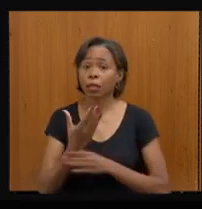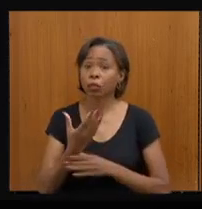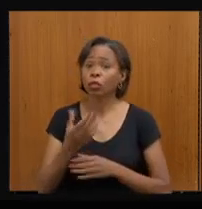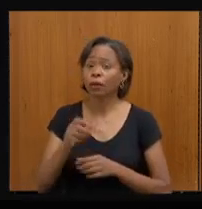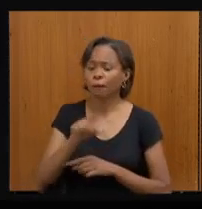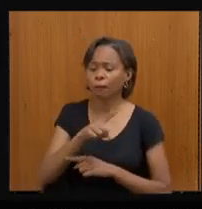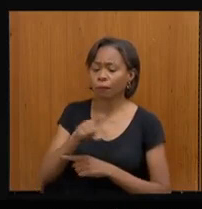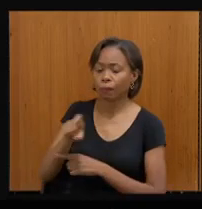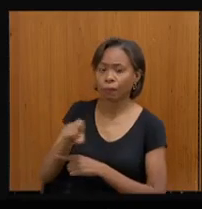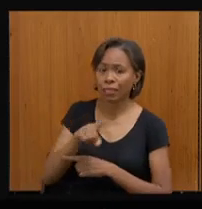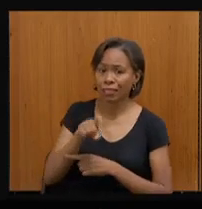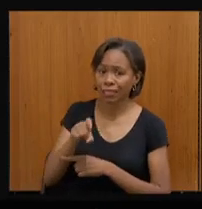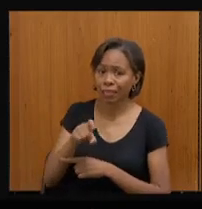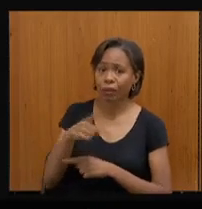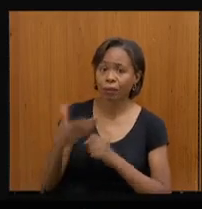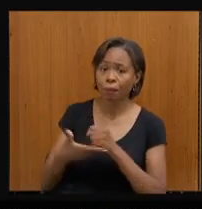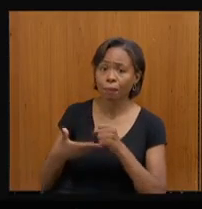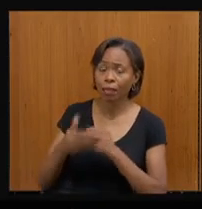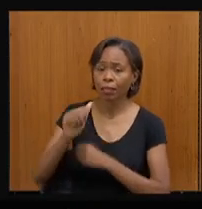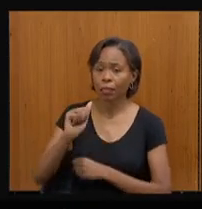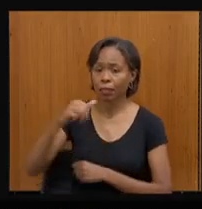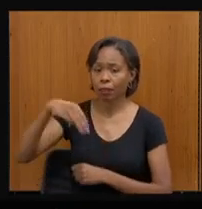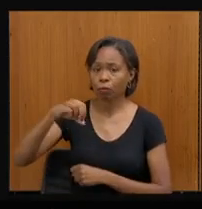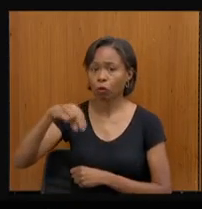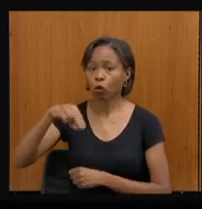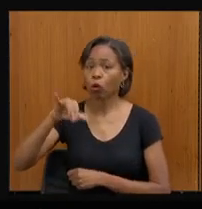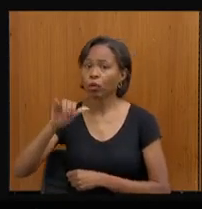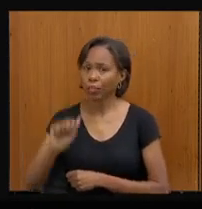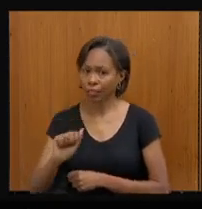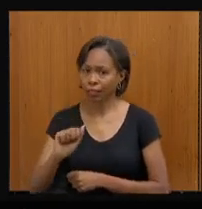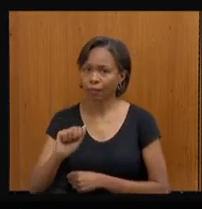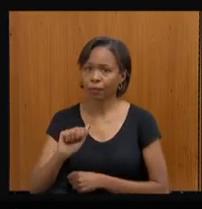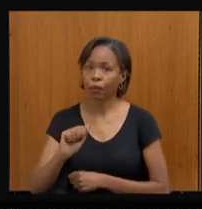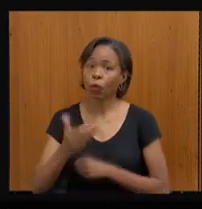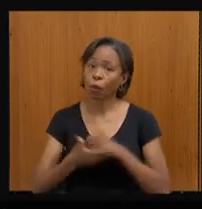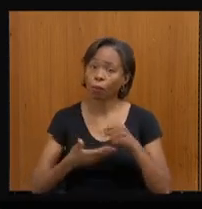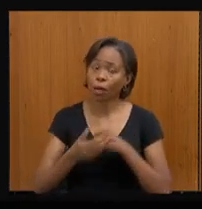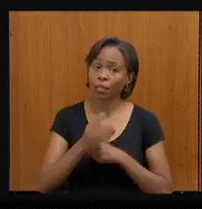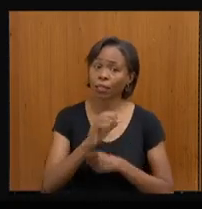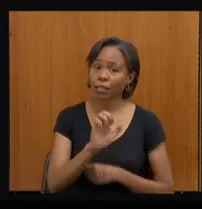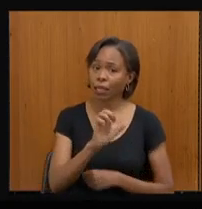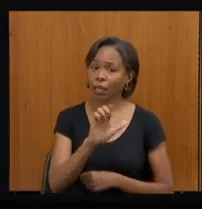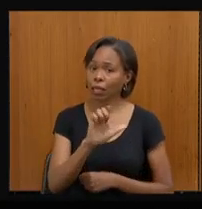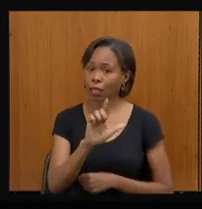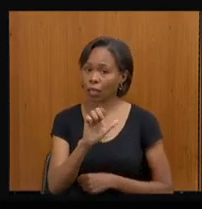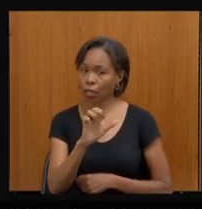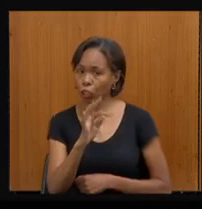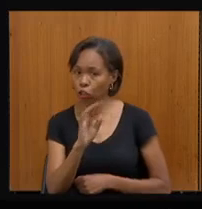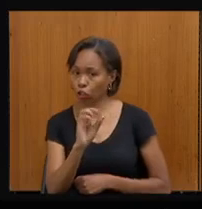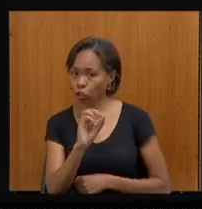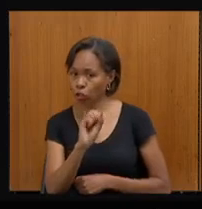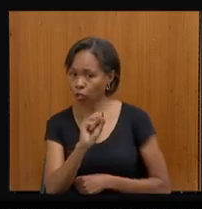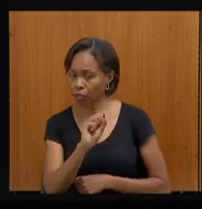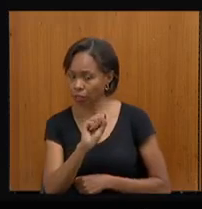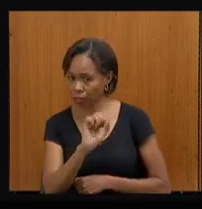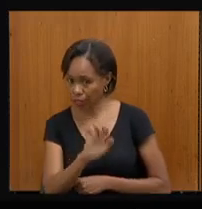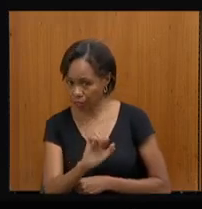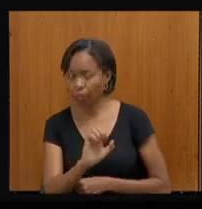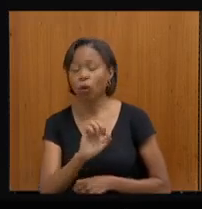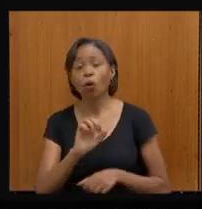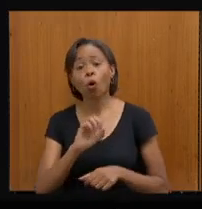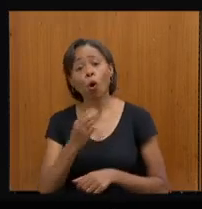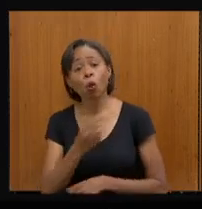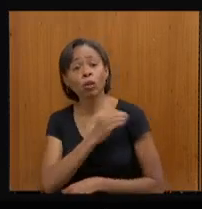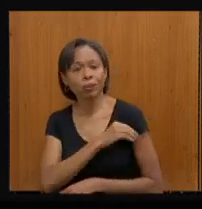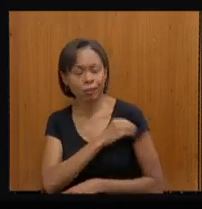amônia fabricada através do hidrogénio verde com base na eletrólise ou no etanol desenvolver